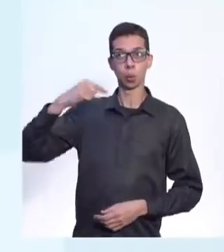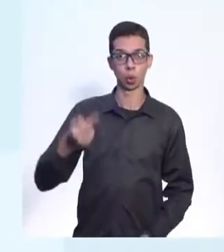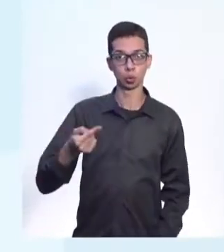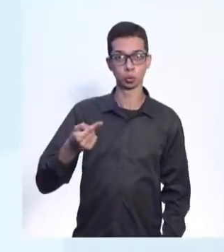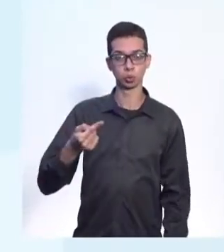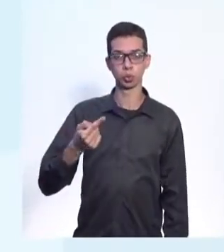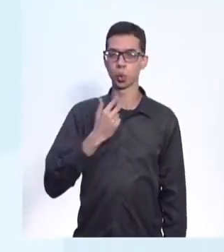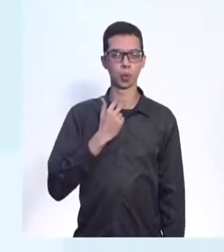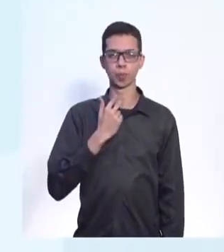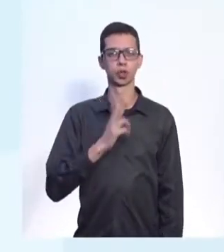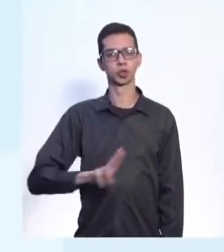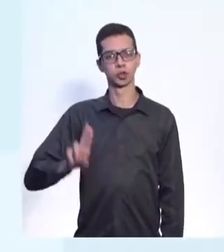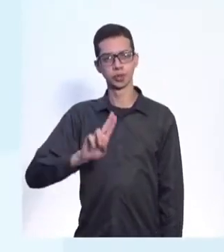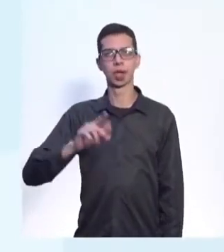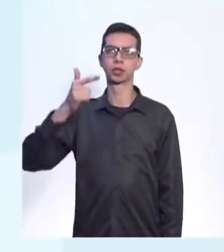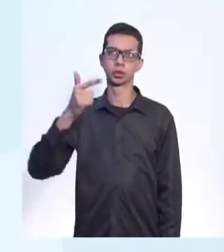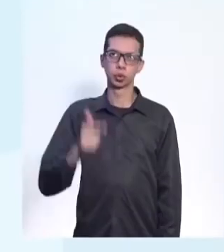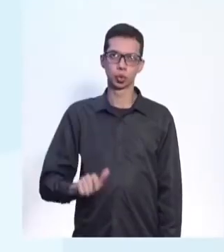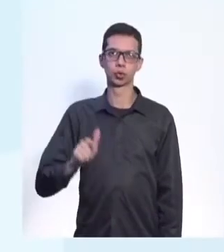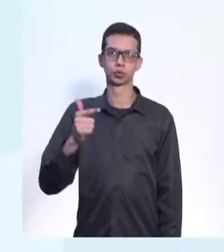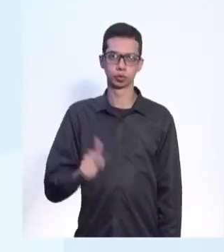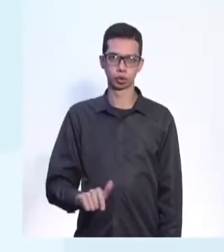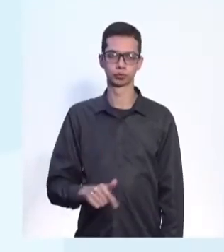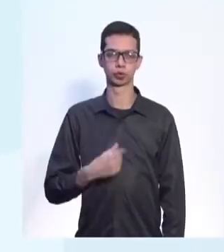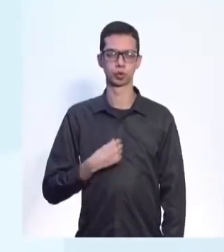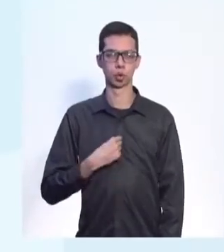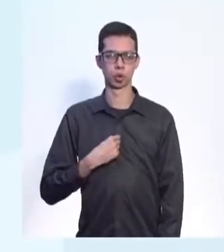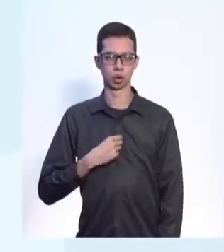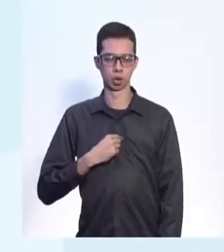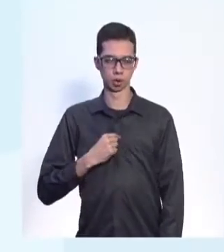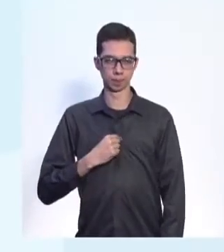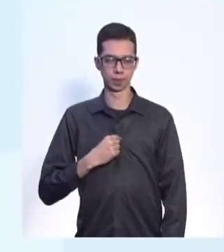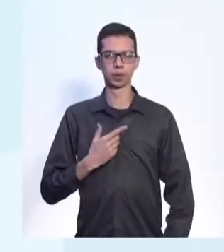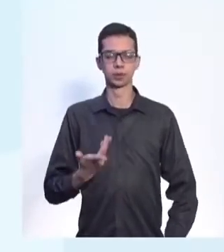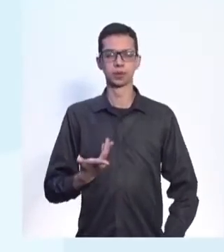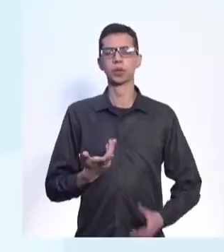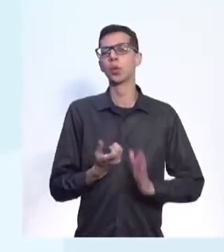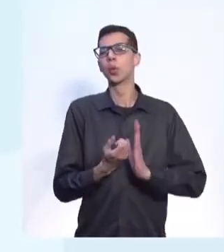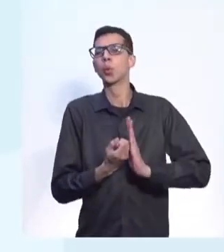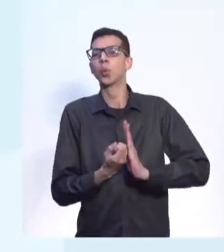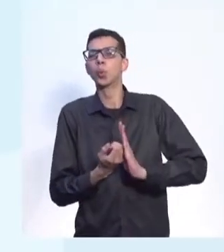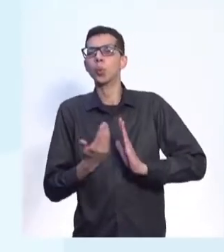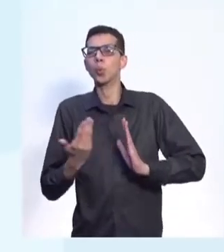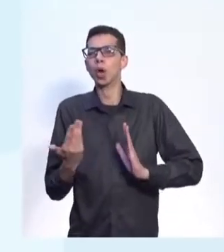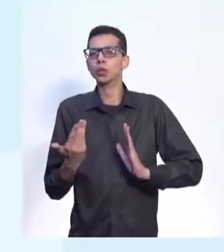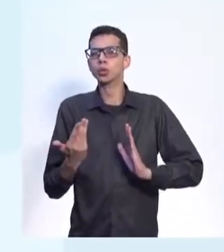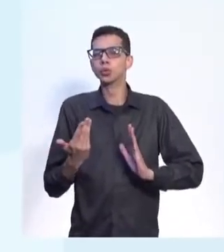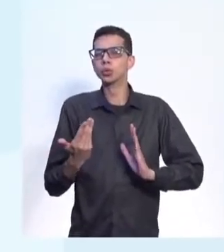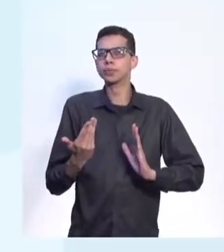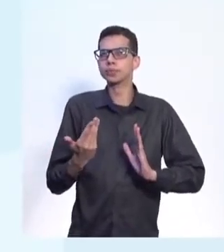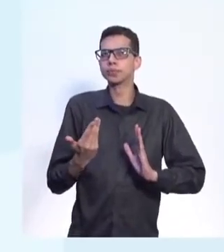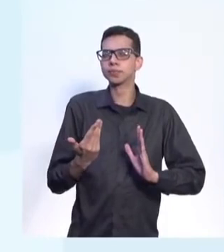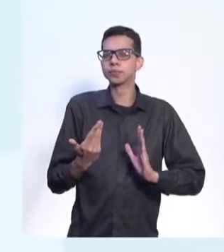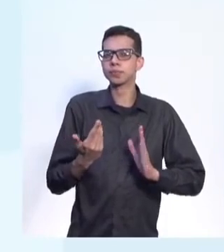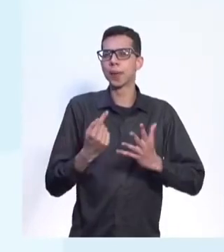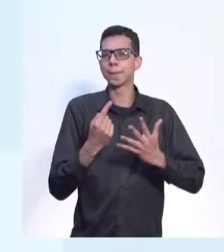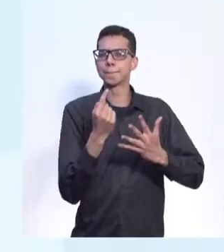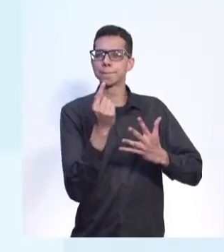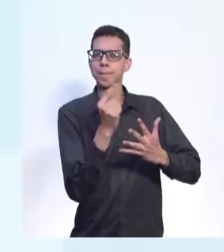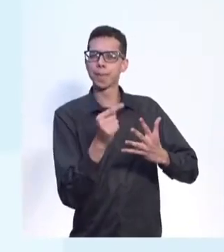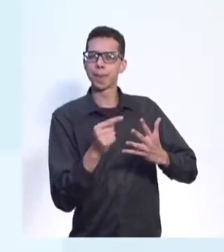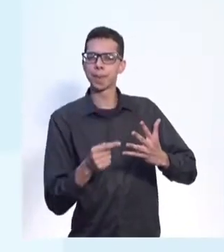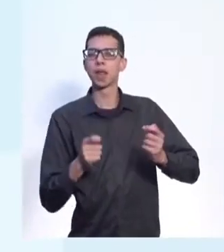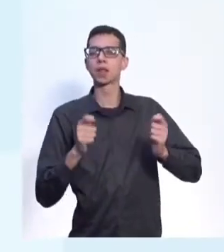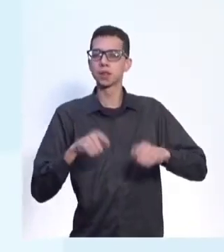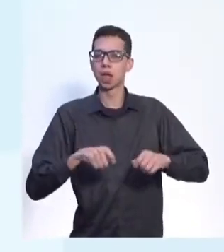não repita o mesmo conjunto. De quantas formas diferentes ela poderá organizar seus conjuntos?